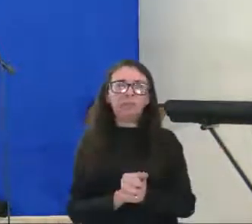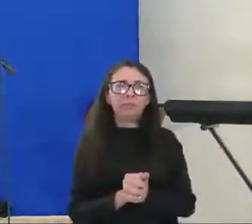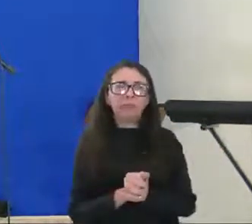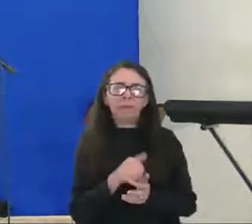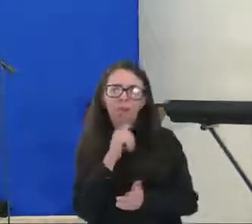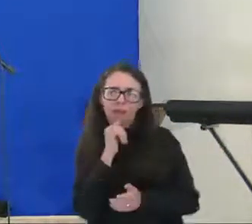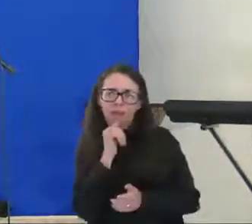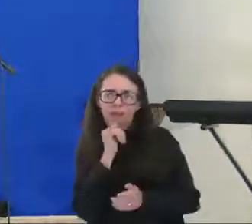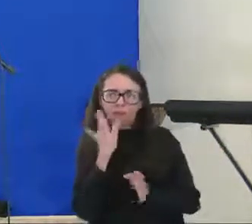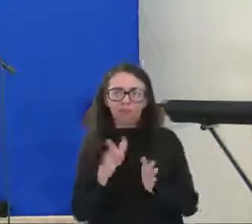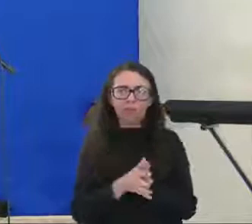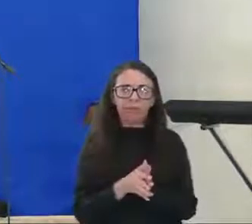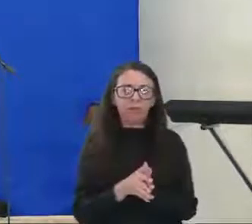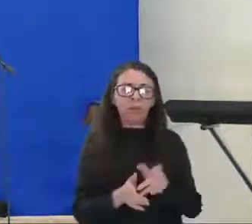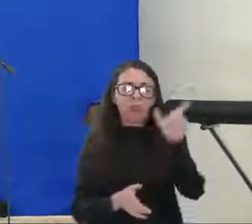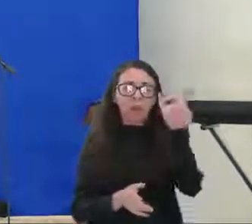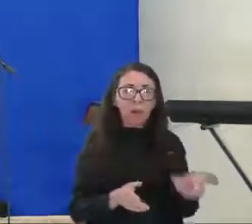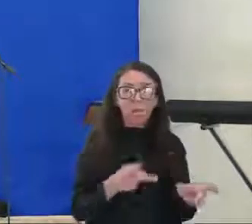17 ao 20.